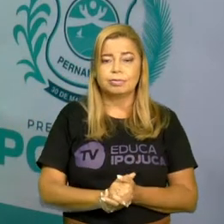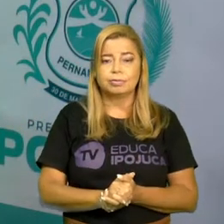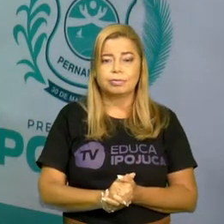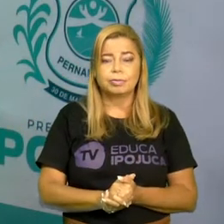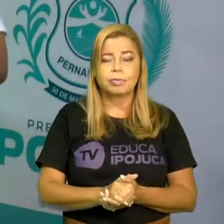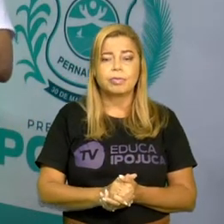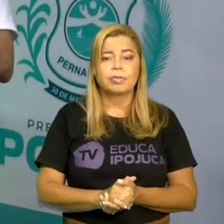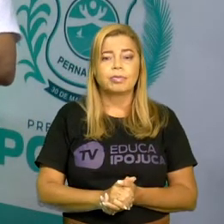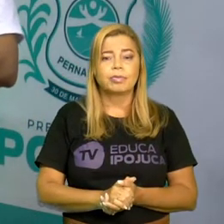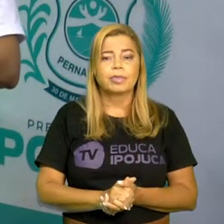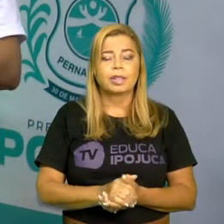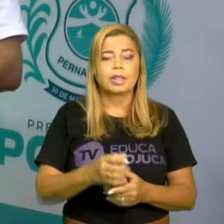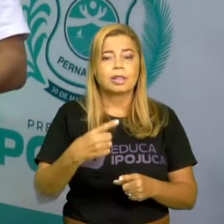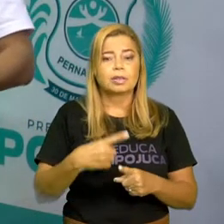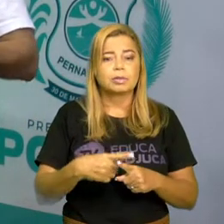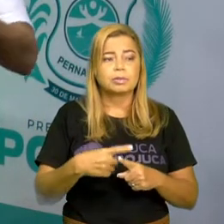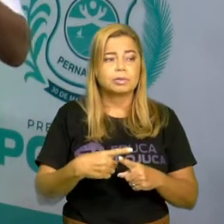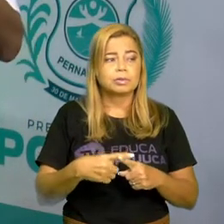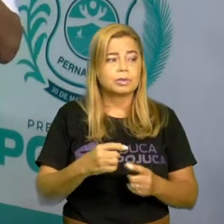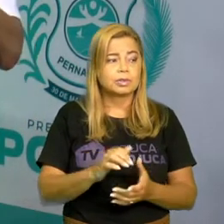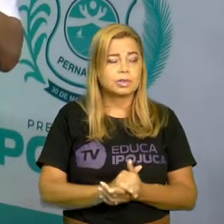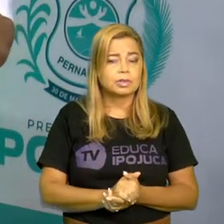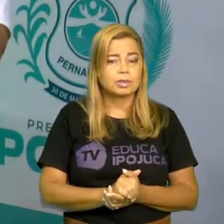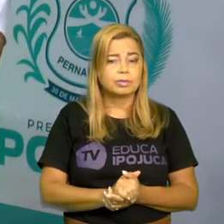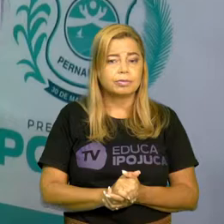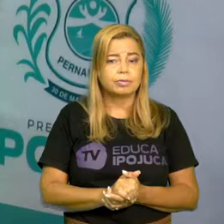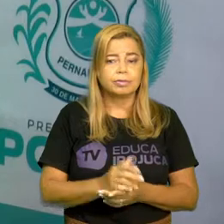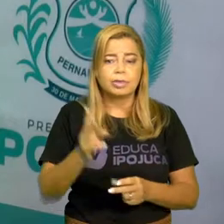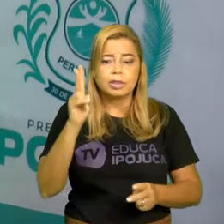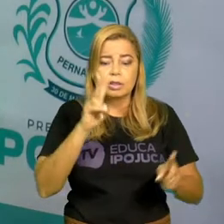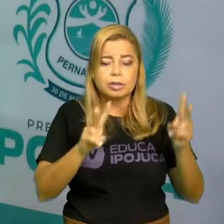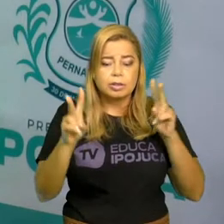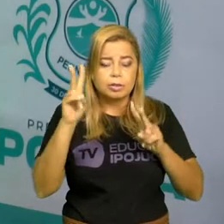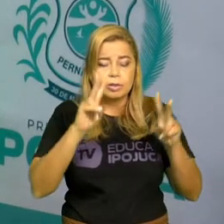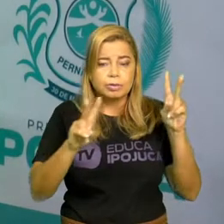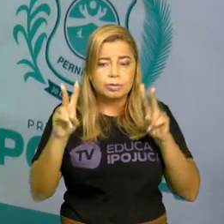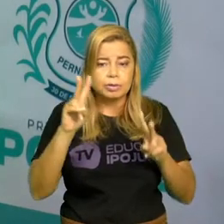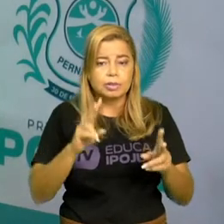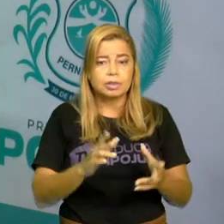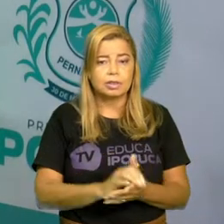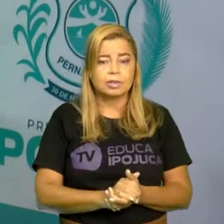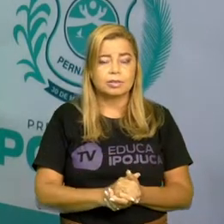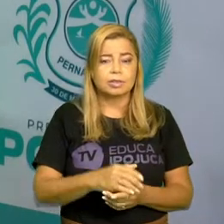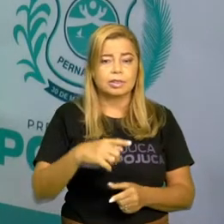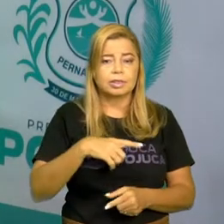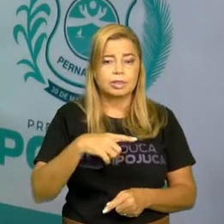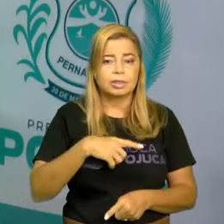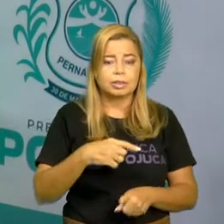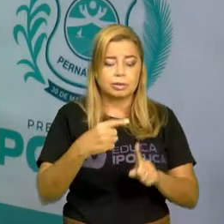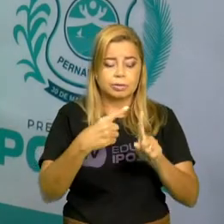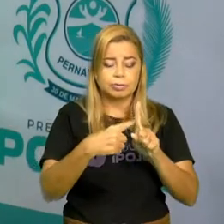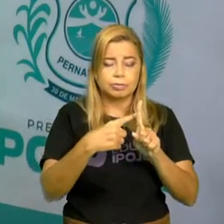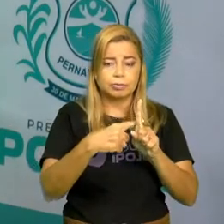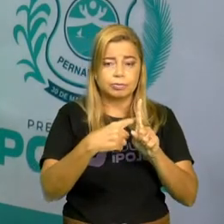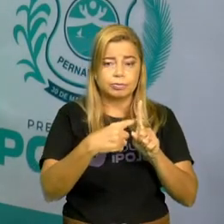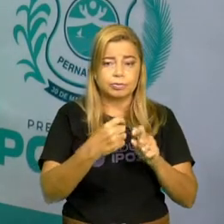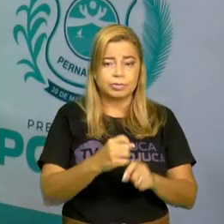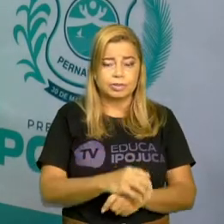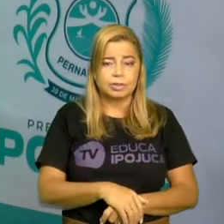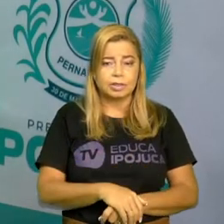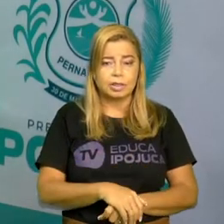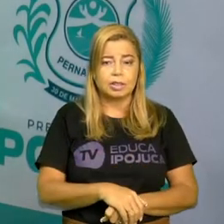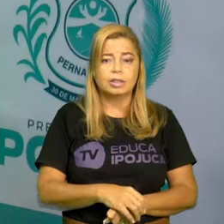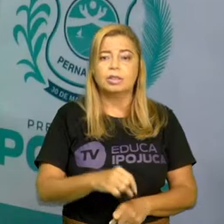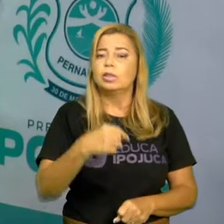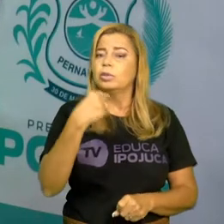Por quê? Porque quando você observa que Se eu tenho a minha unidade e essa unidade vale